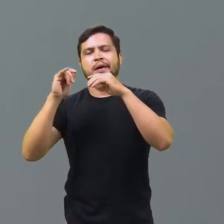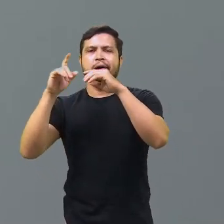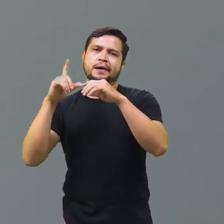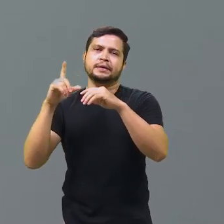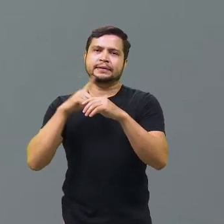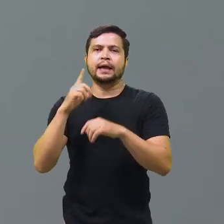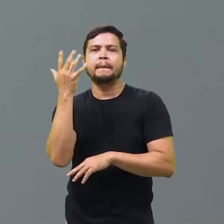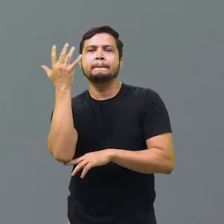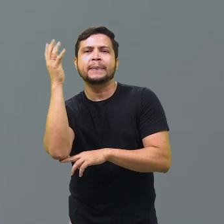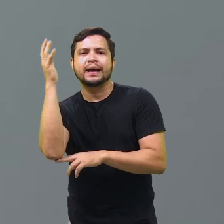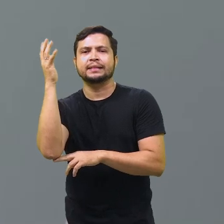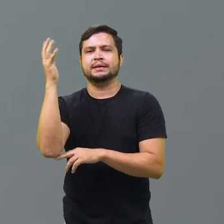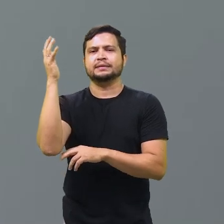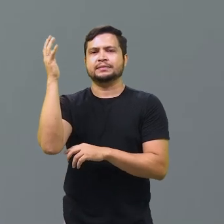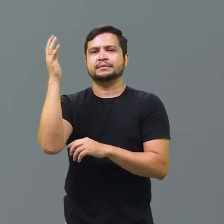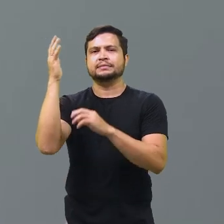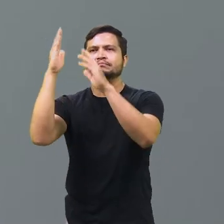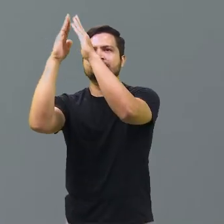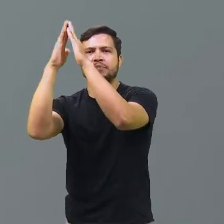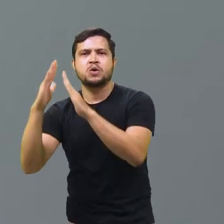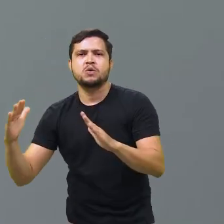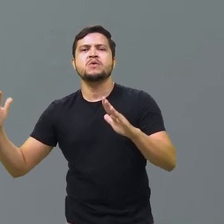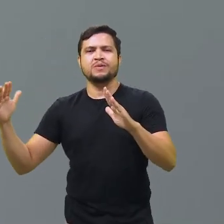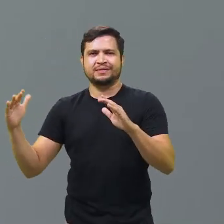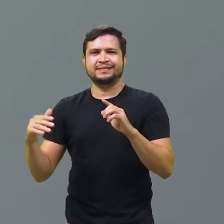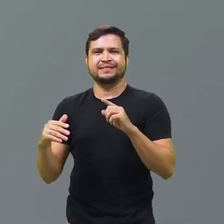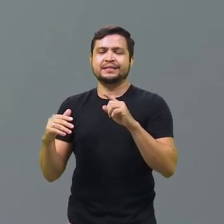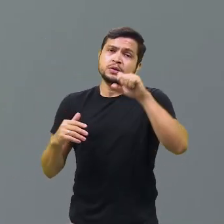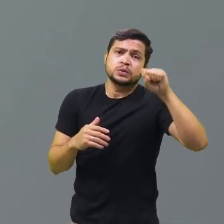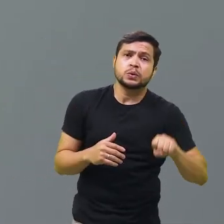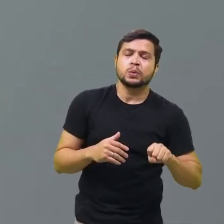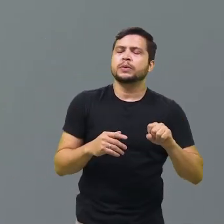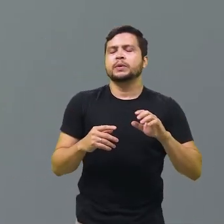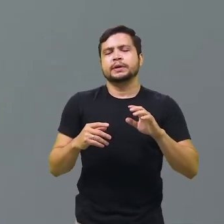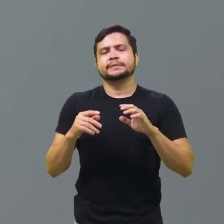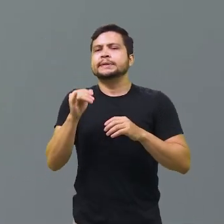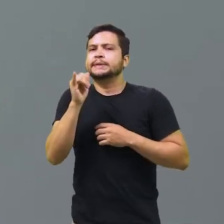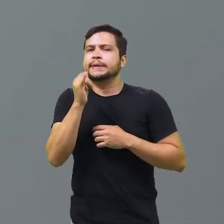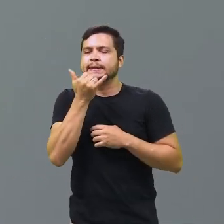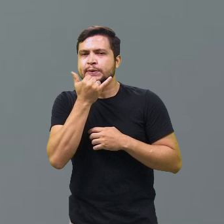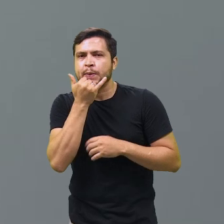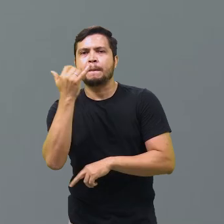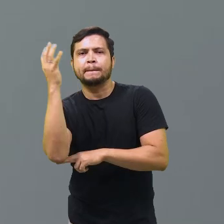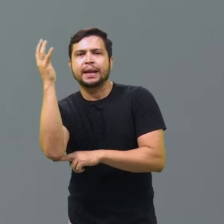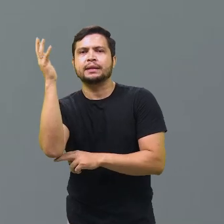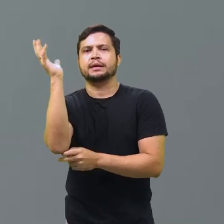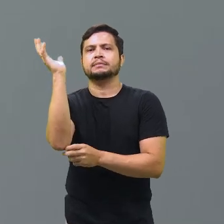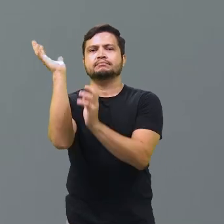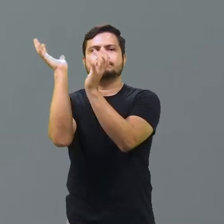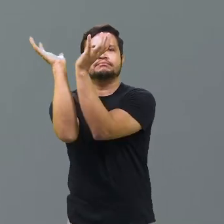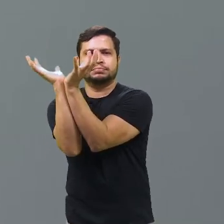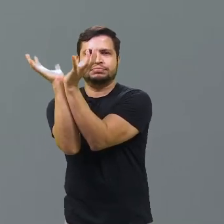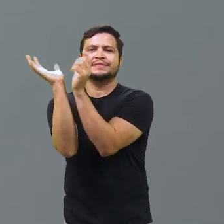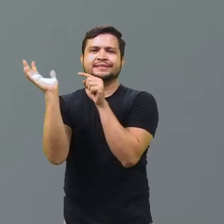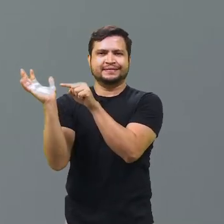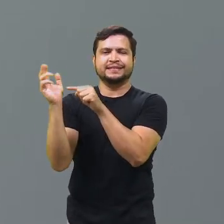tem aqui na nossa região, aqui no Brasil, né? Lá na região sul, a gente encontra bastante. Além das cicas, que